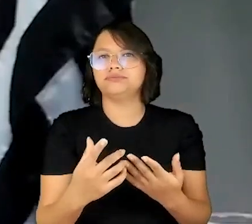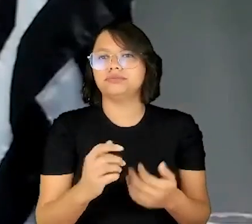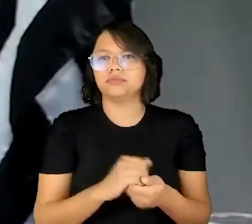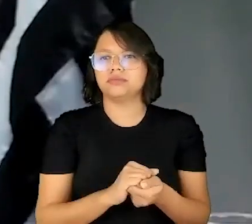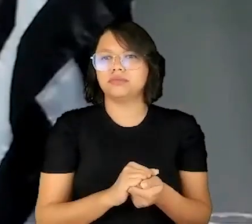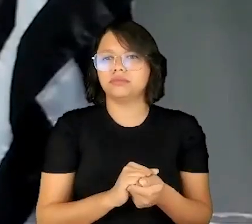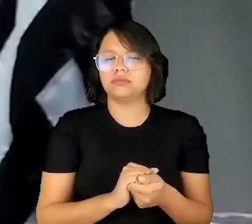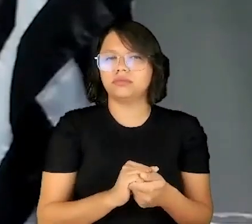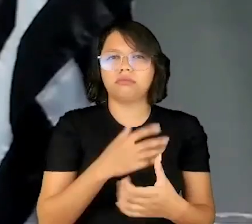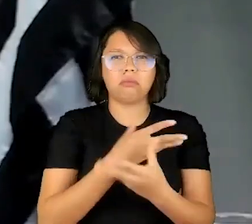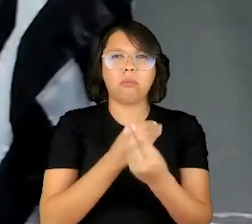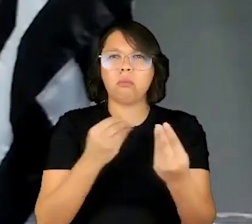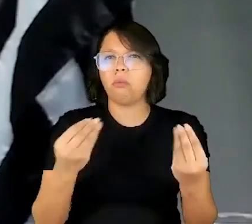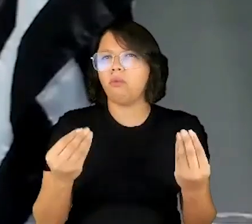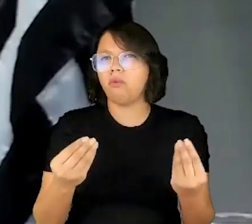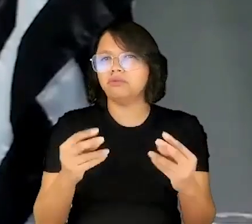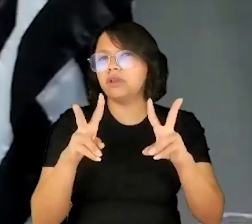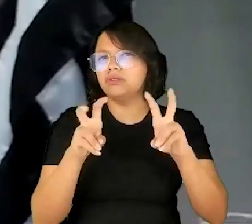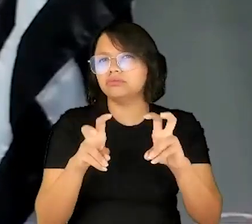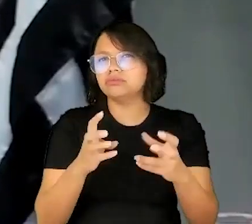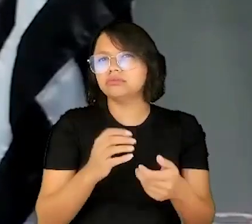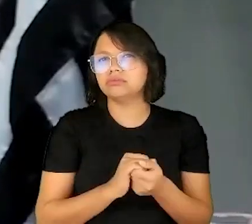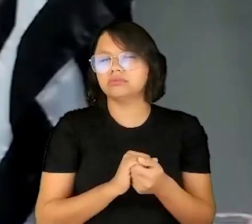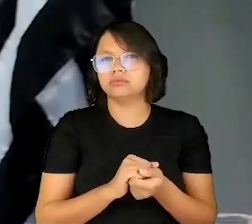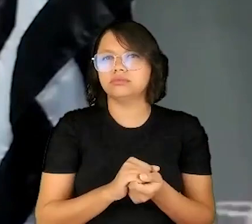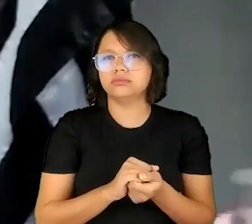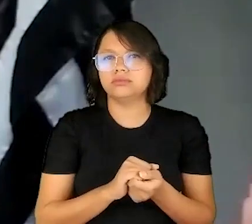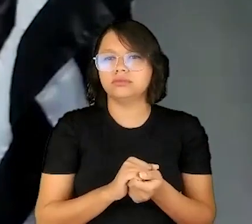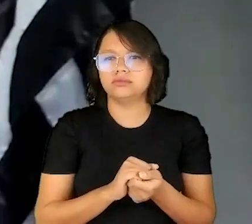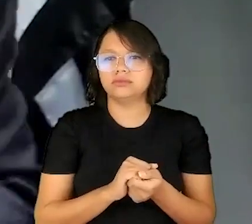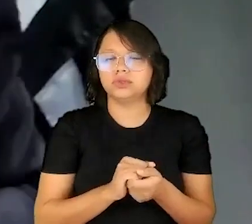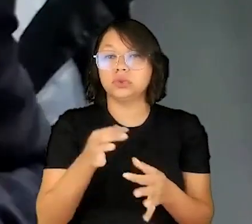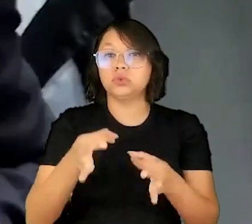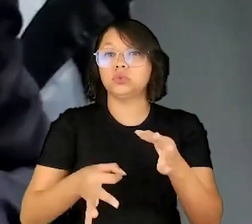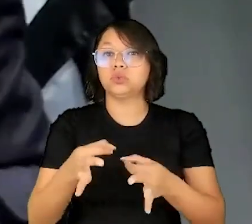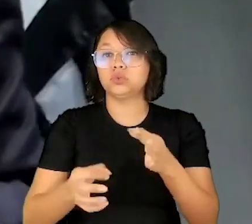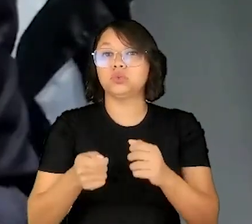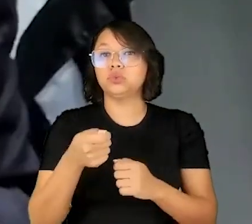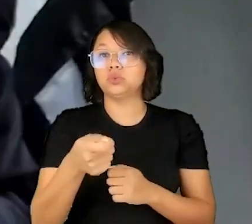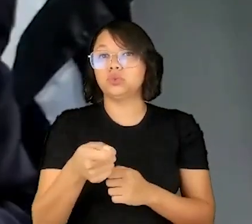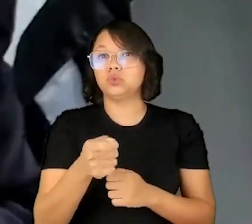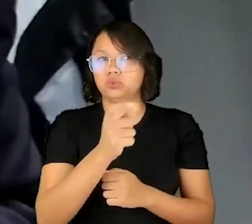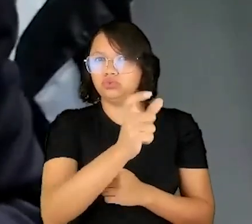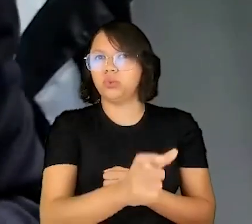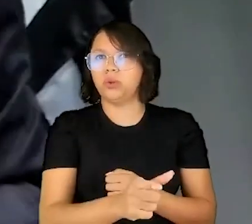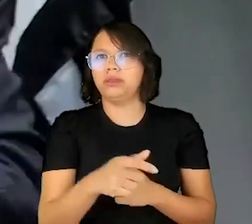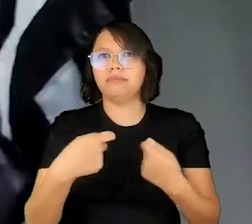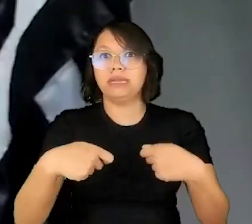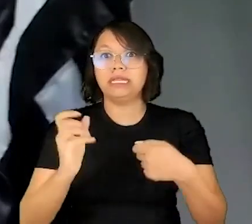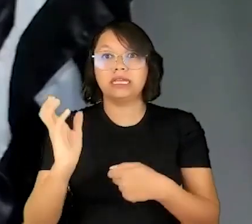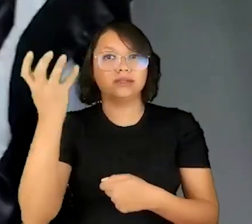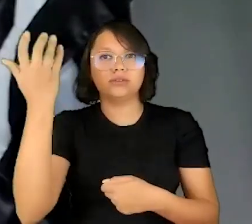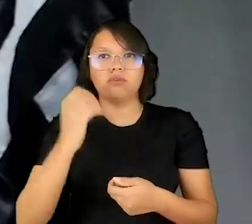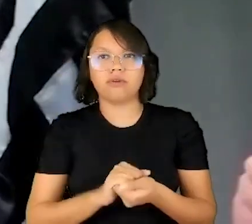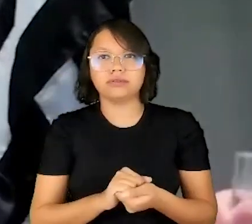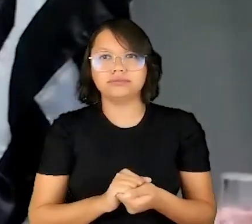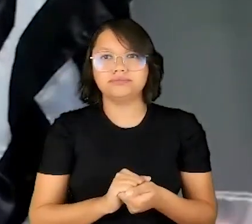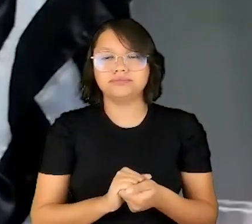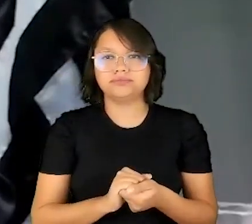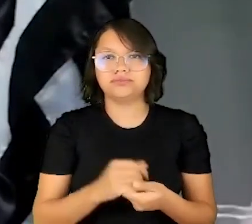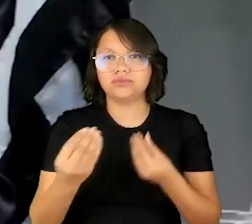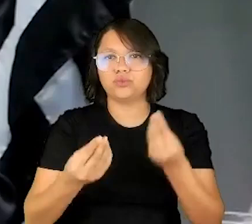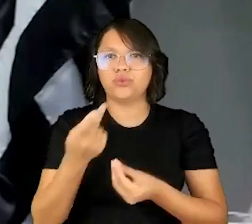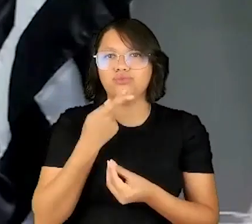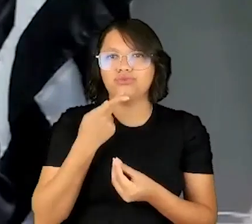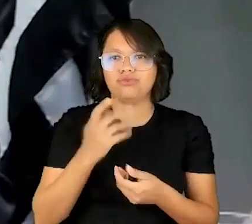grande de temas que o juiz tem que resolver. Não dá para falar,